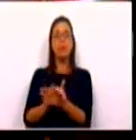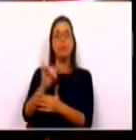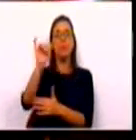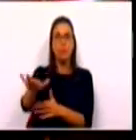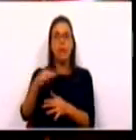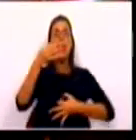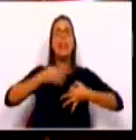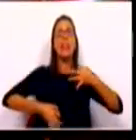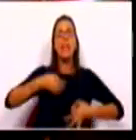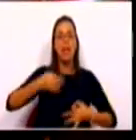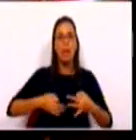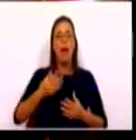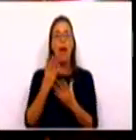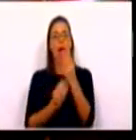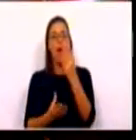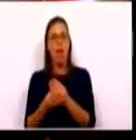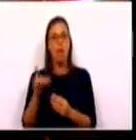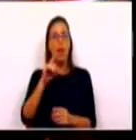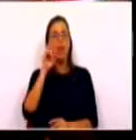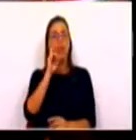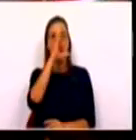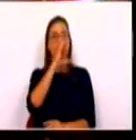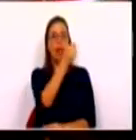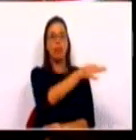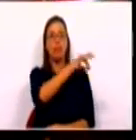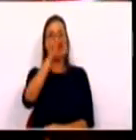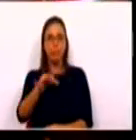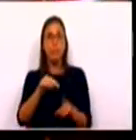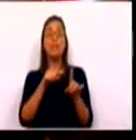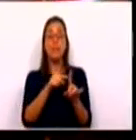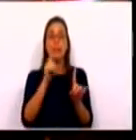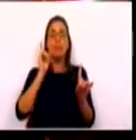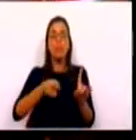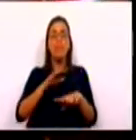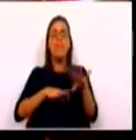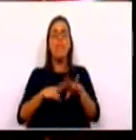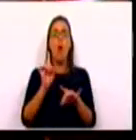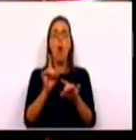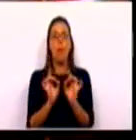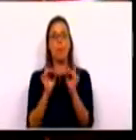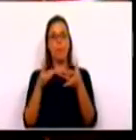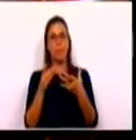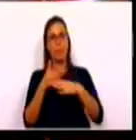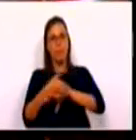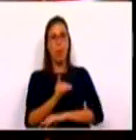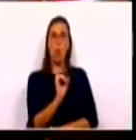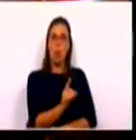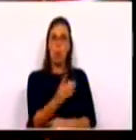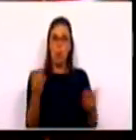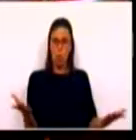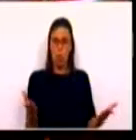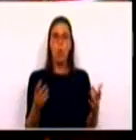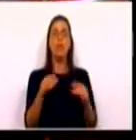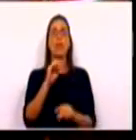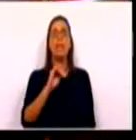notificações do Tribunal aos advogados e defensores oficiosos passe a ser efetuada por via eletrónica, através